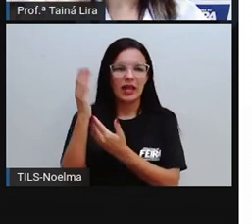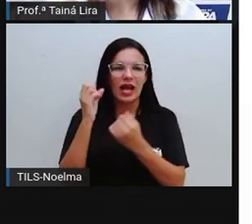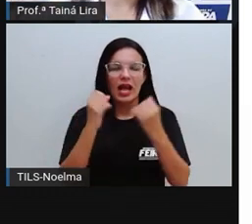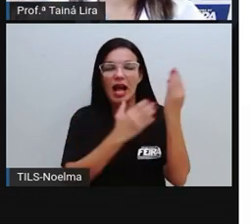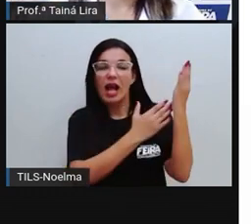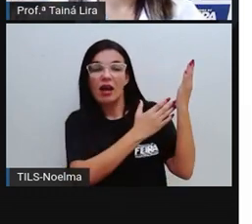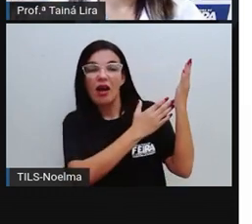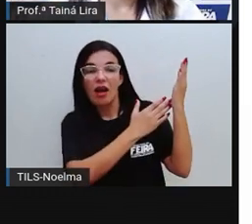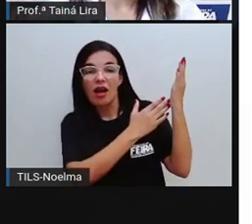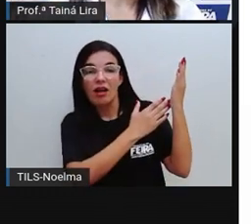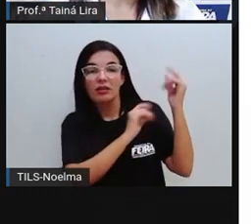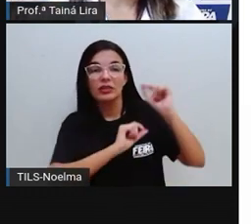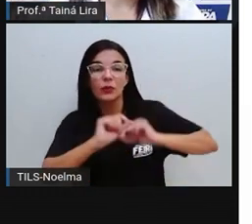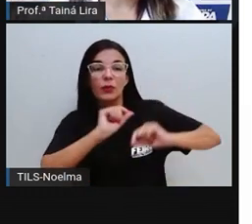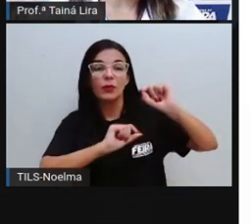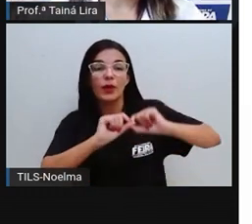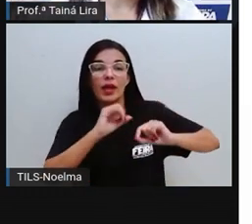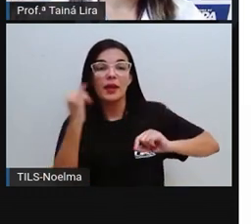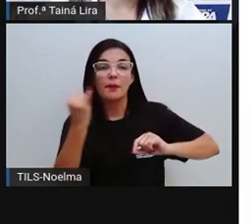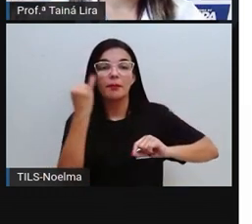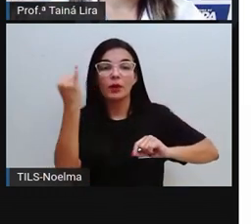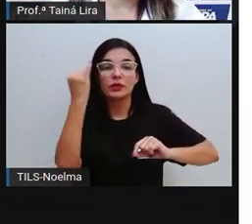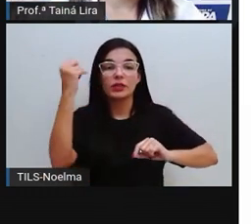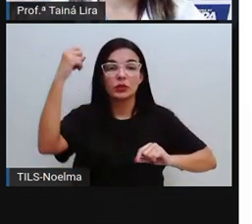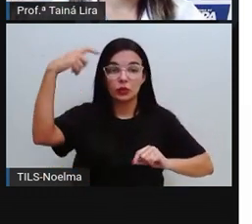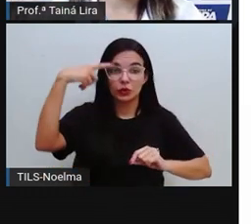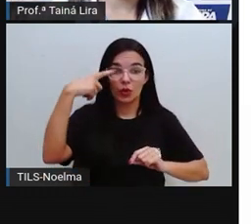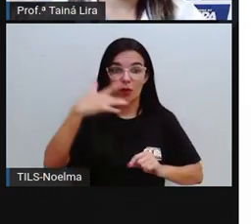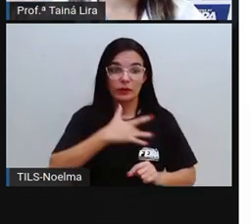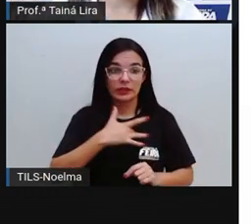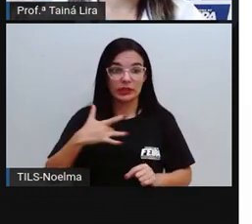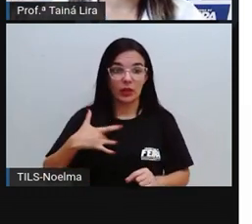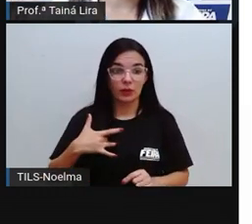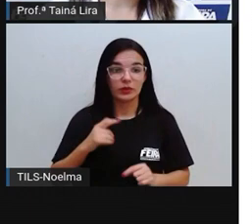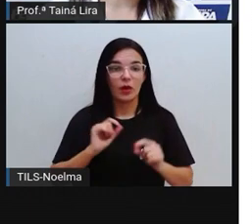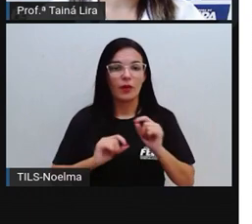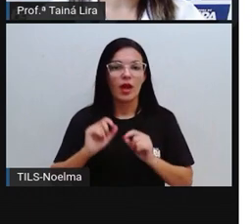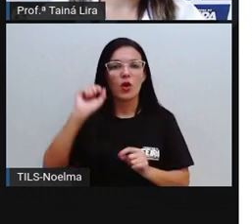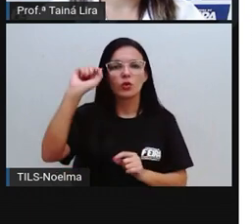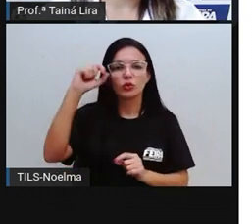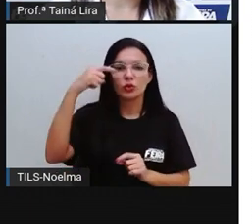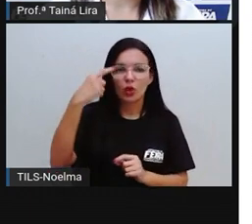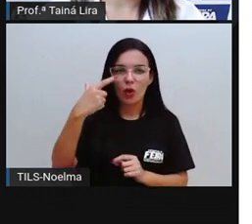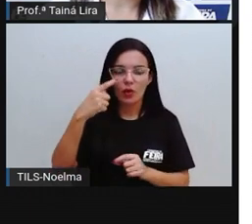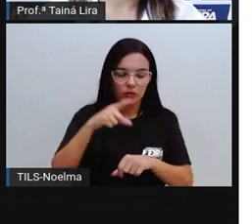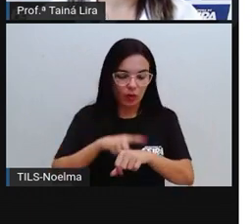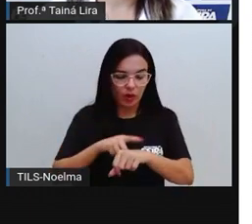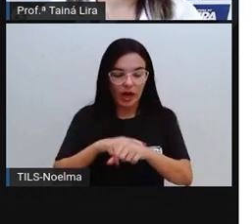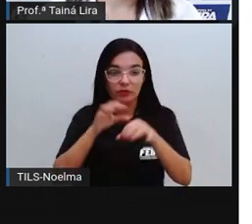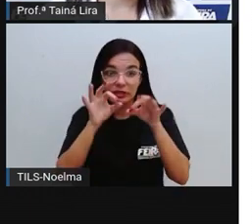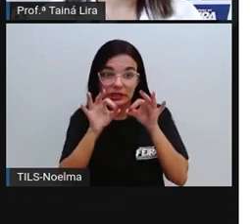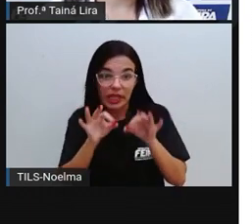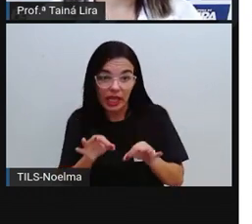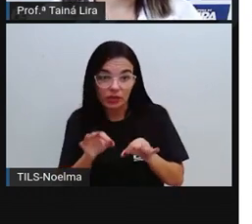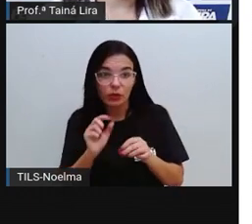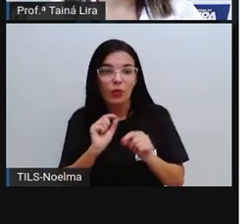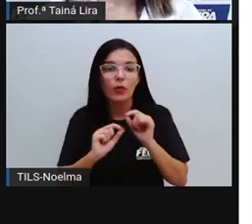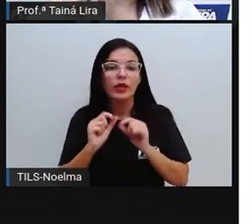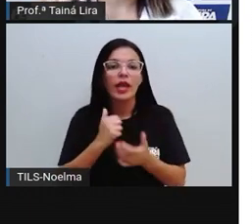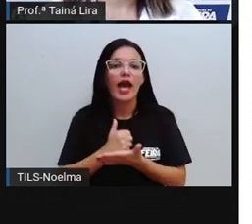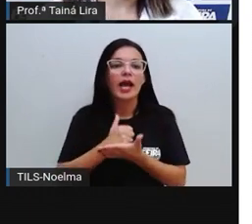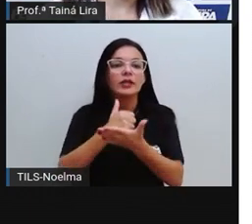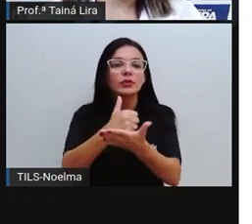para a saúde. O sol, tomado com moderação, contribui para o aumento da vitamina D, que